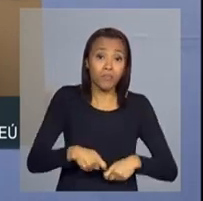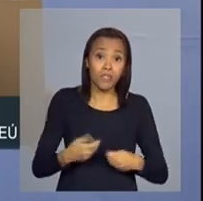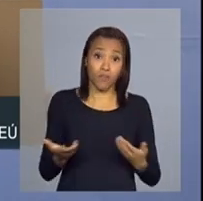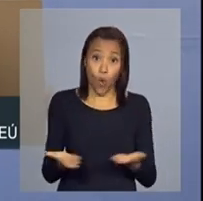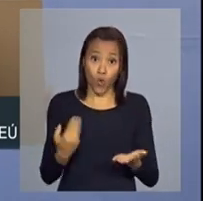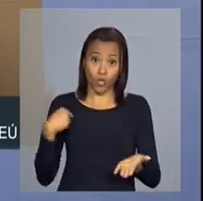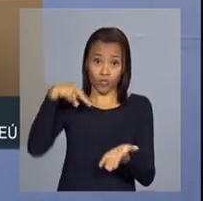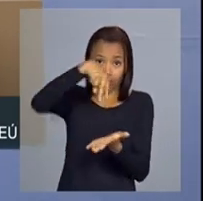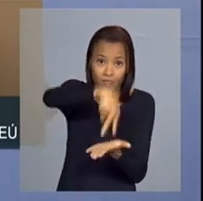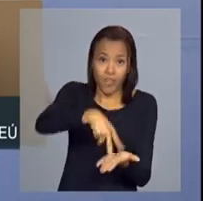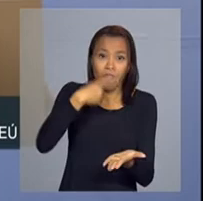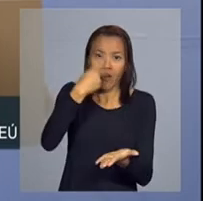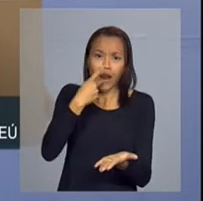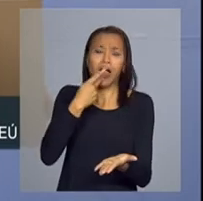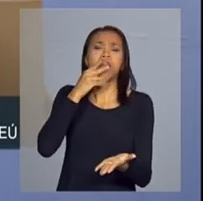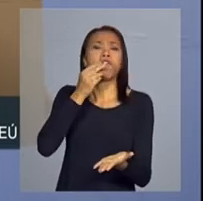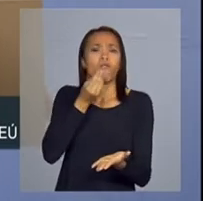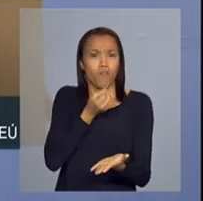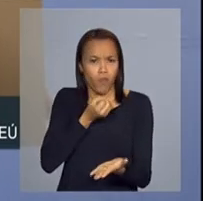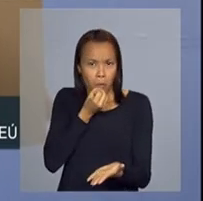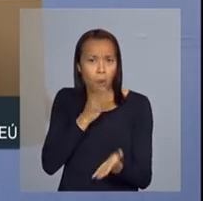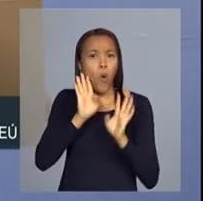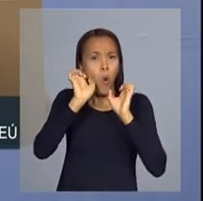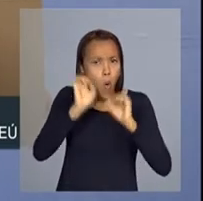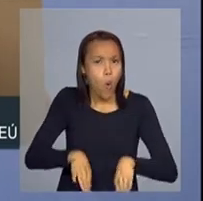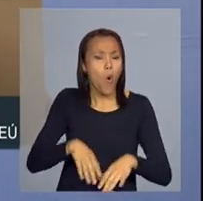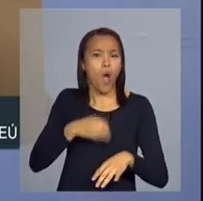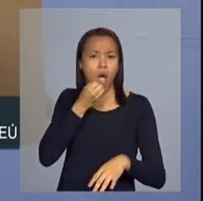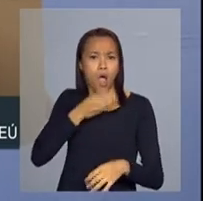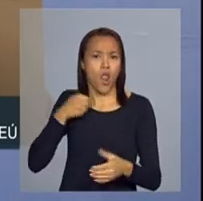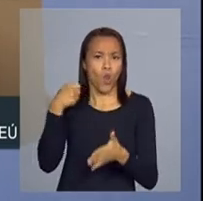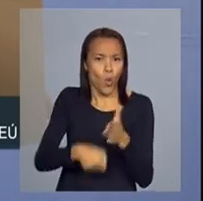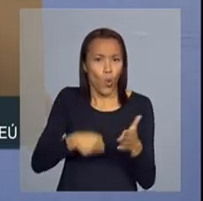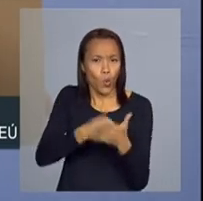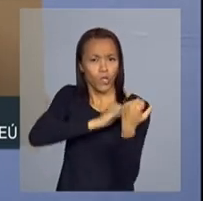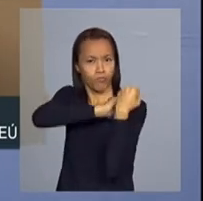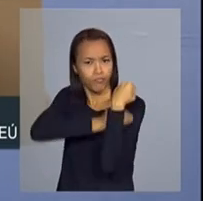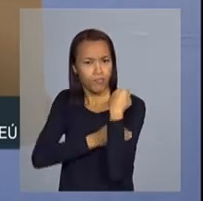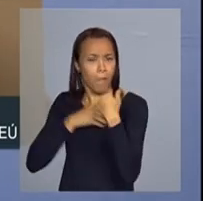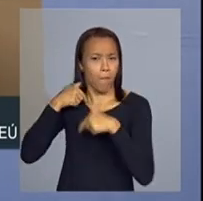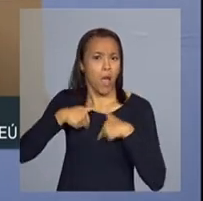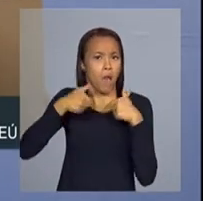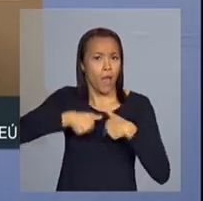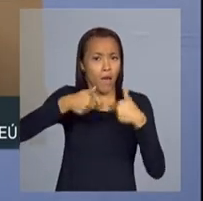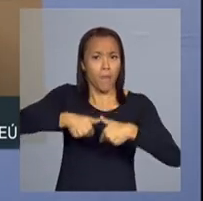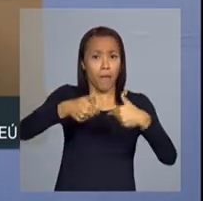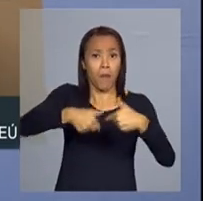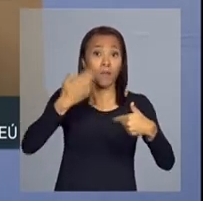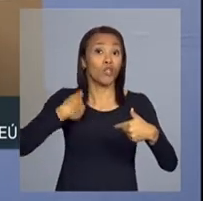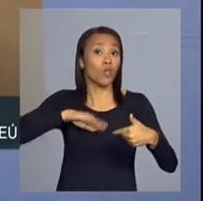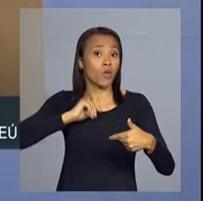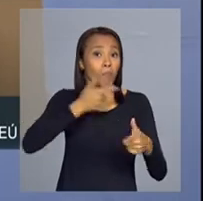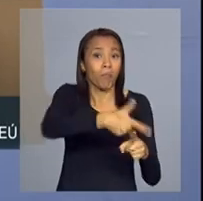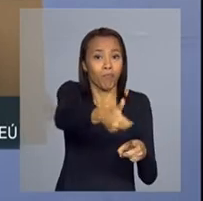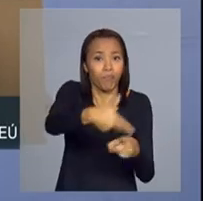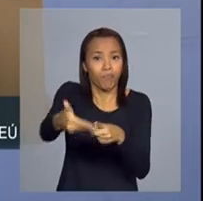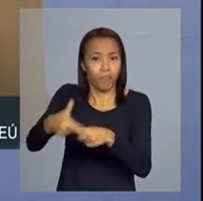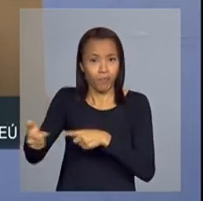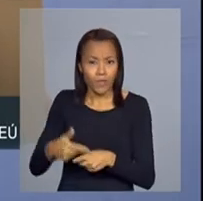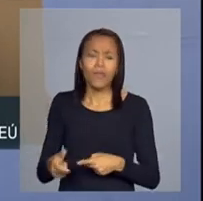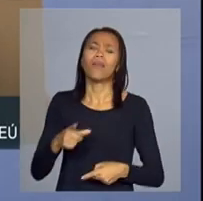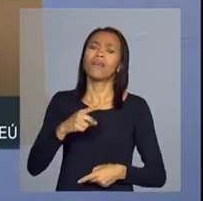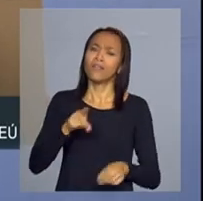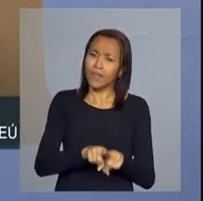dizer que valeu a pena a boa luta de todas as lutas que nós travamos. E eu tenho uma